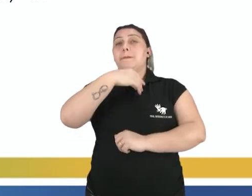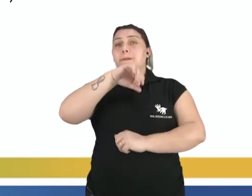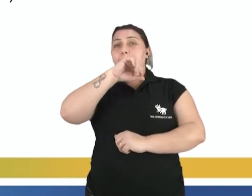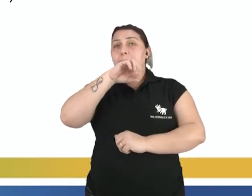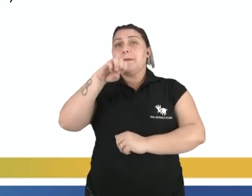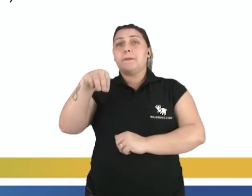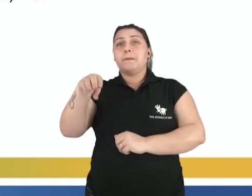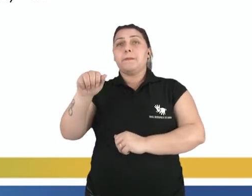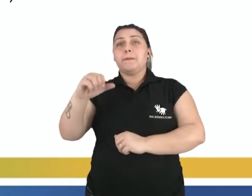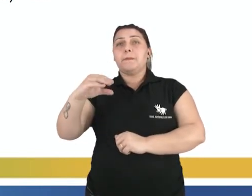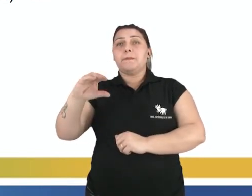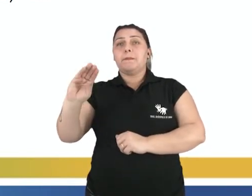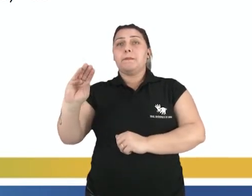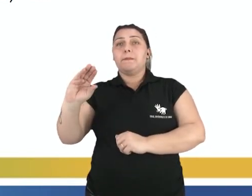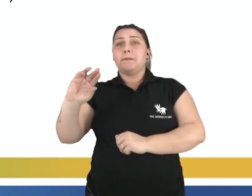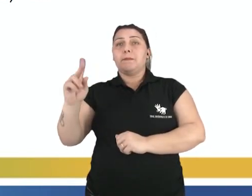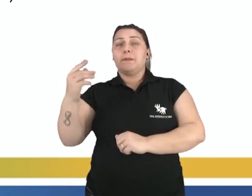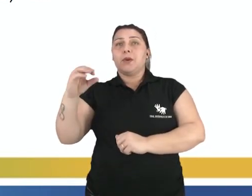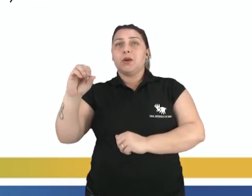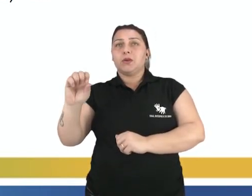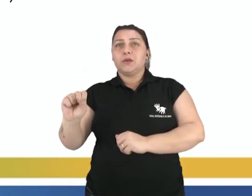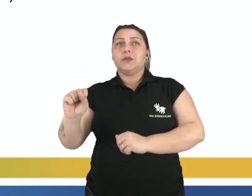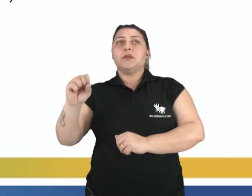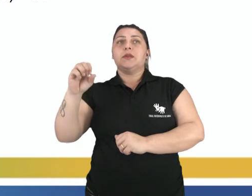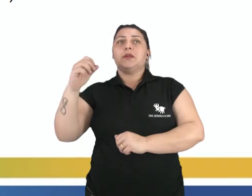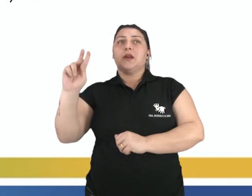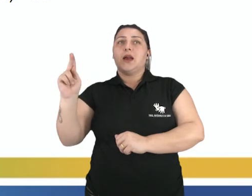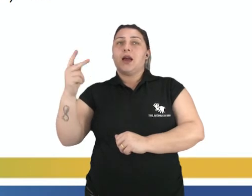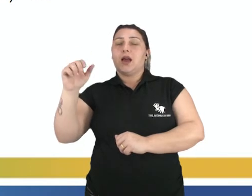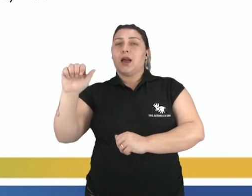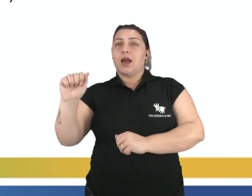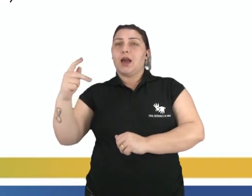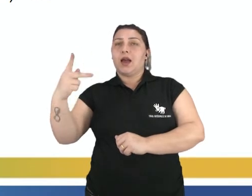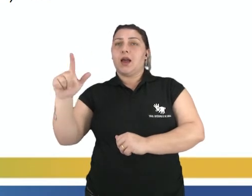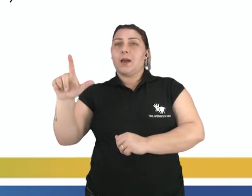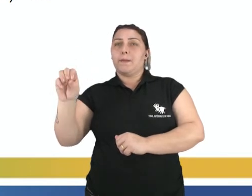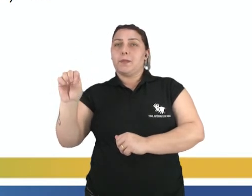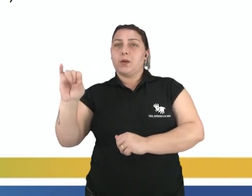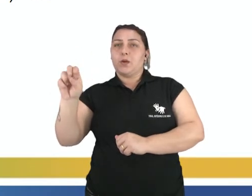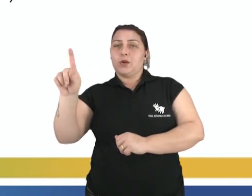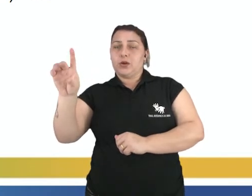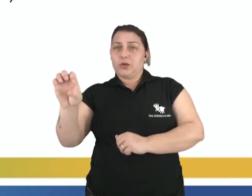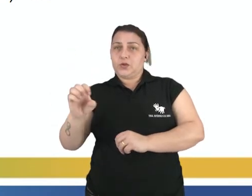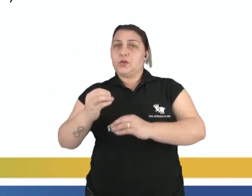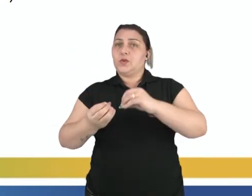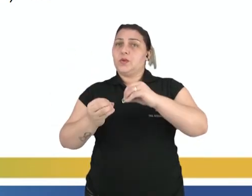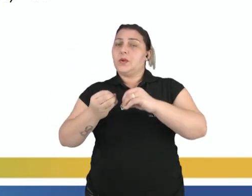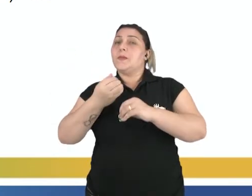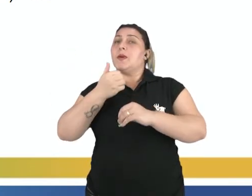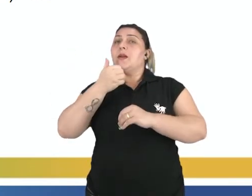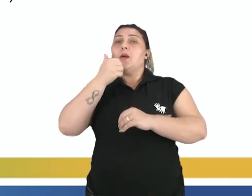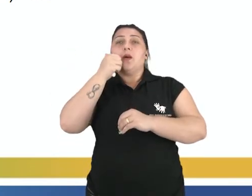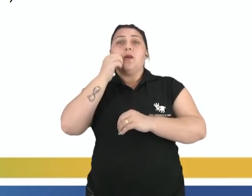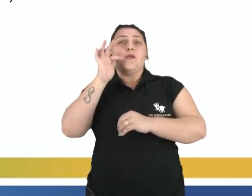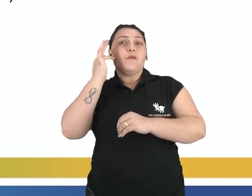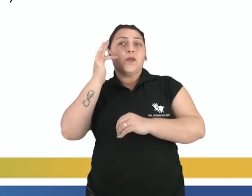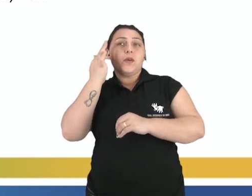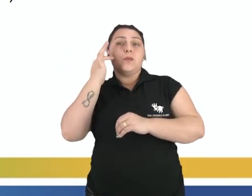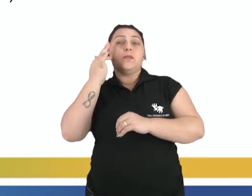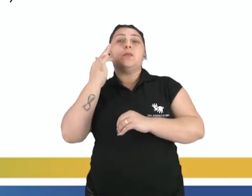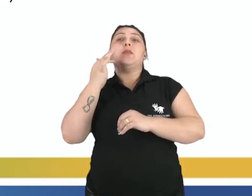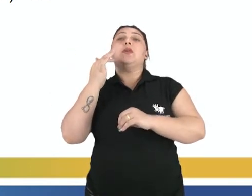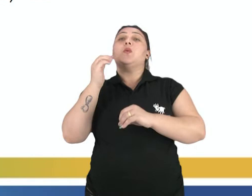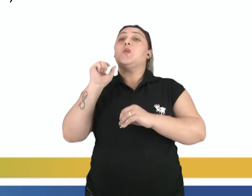paternogenicamente em machos haploides, ou seja, os óvulos são fecundados por uma fêmea, os que são fecundados se tornam todos